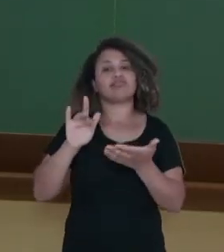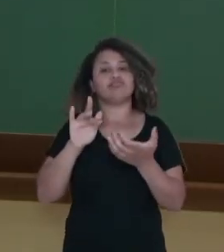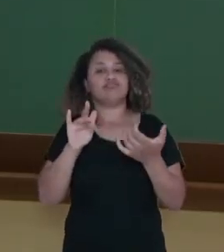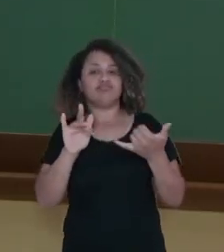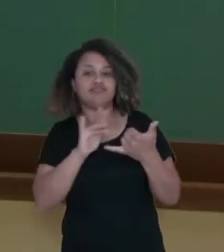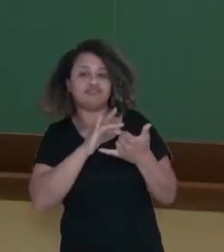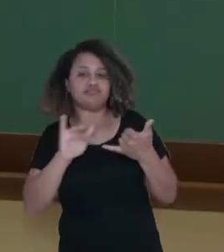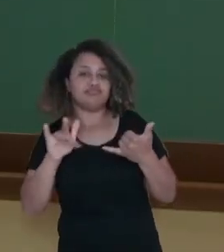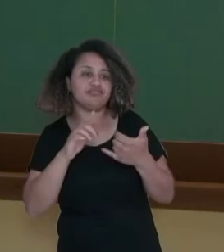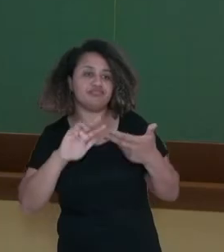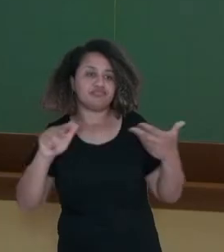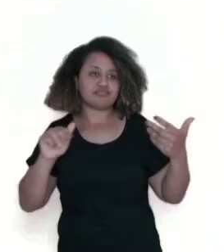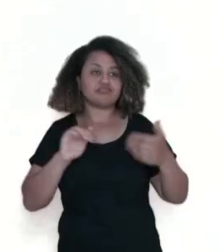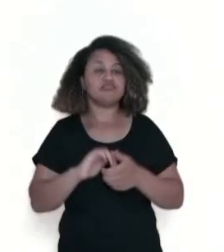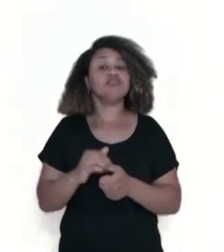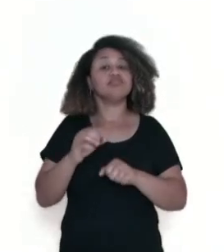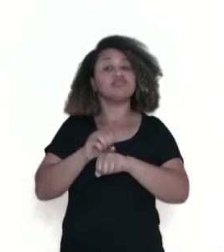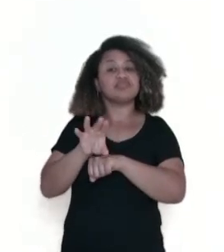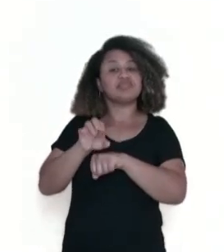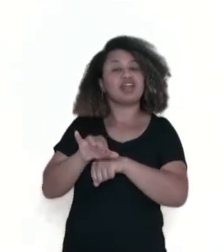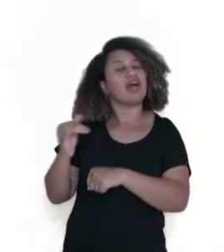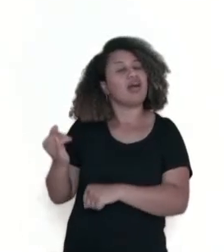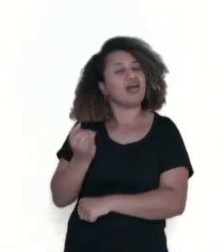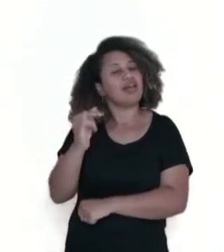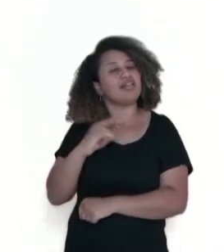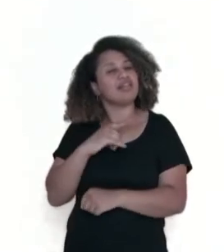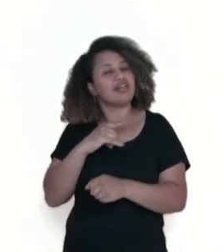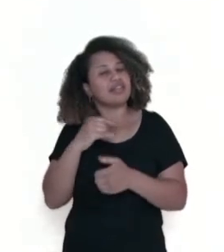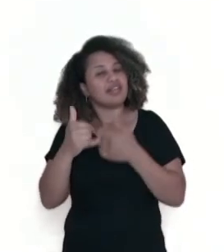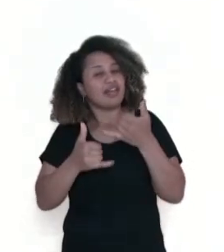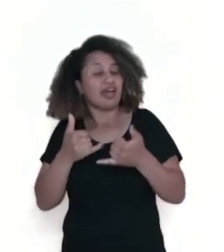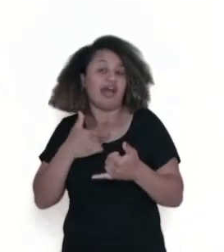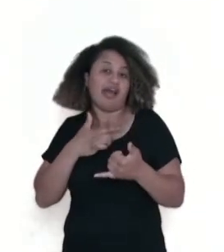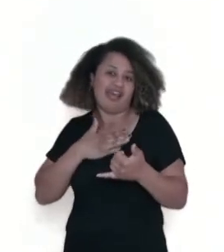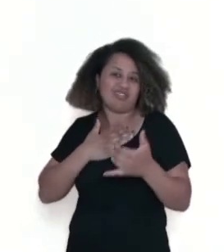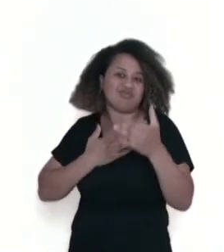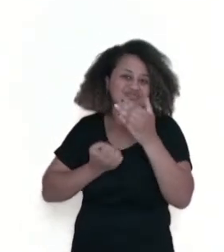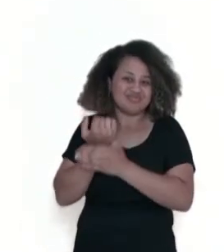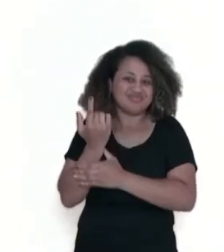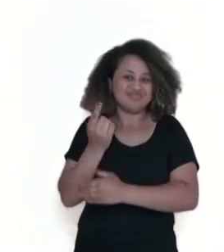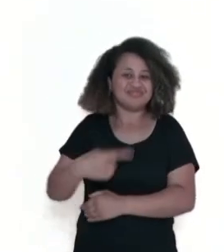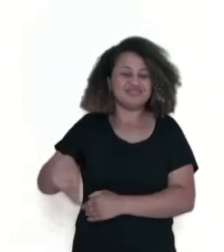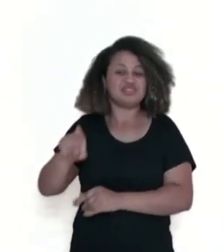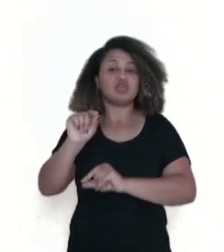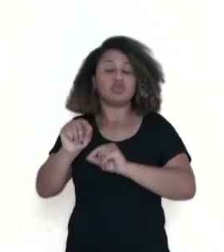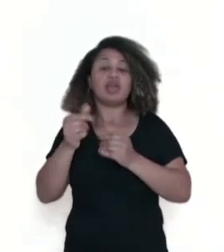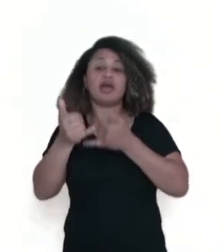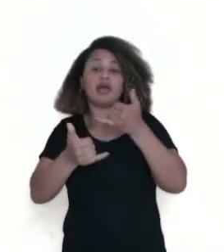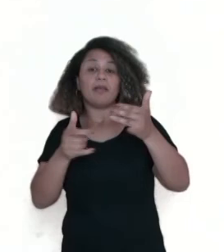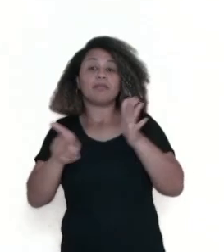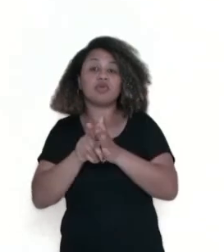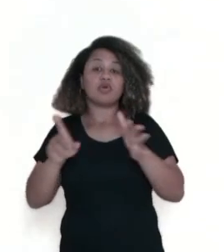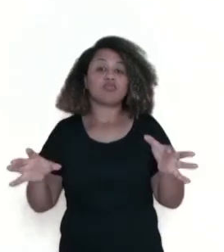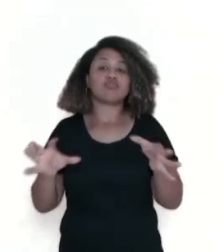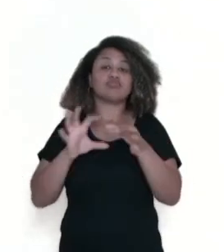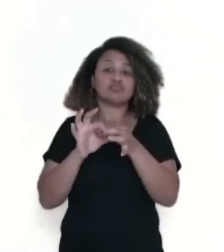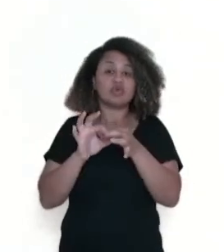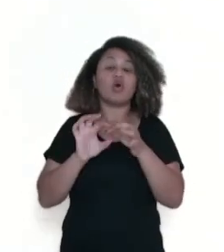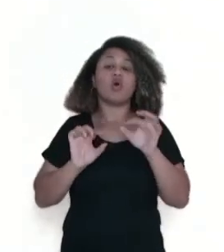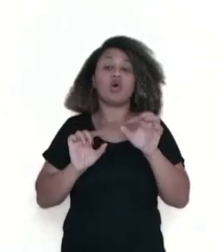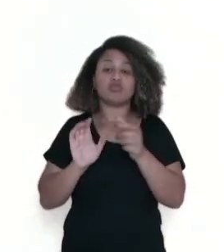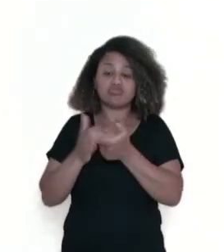dica super importante, tem um joguinho aqui, montado por mim, que é o joguinho das conjunções coordenativas, para